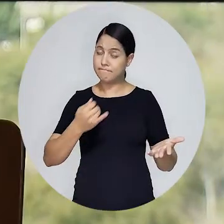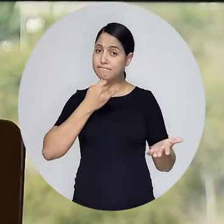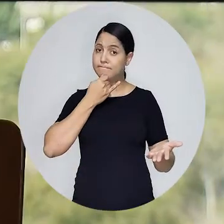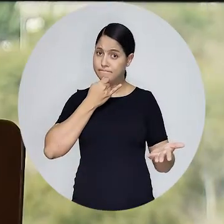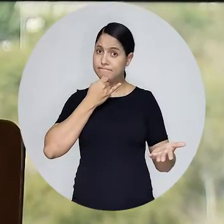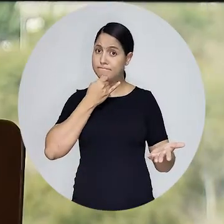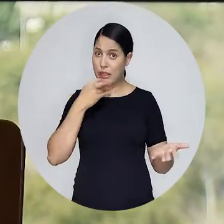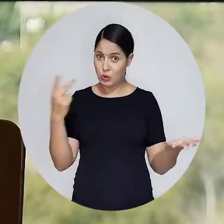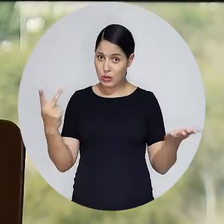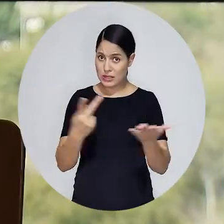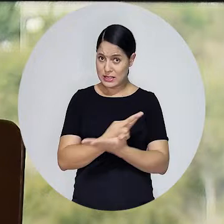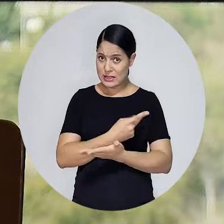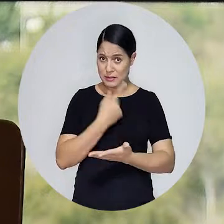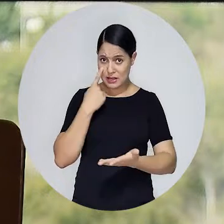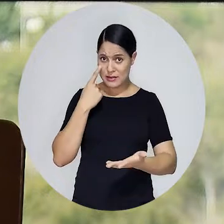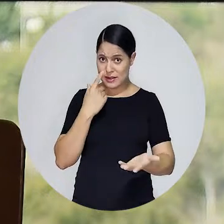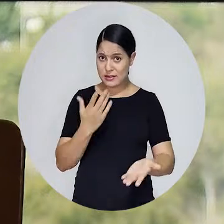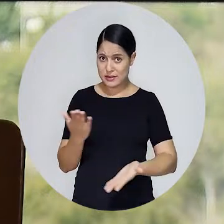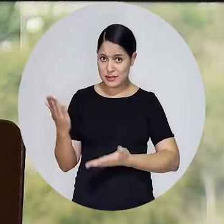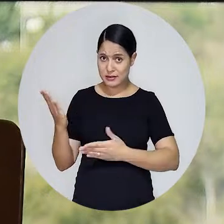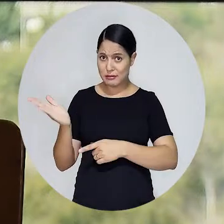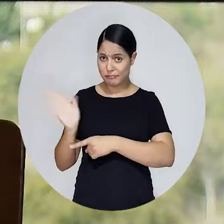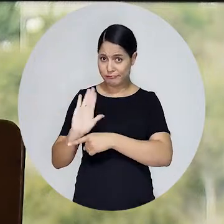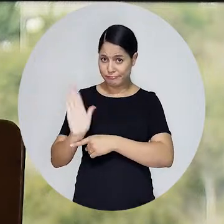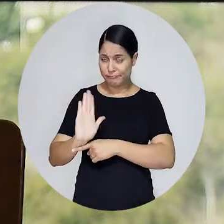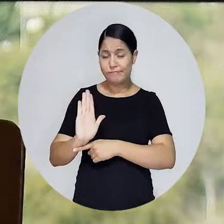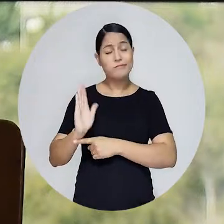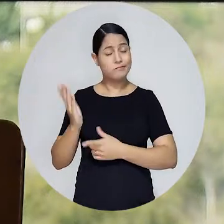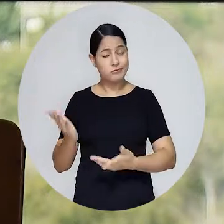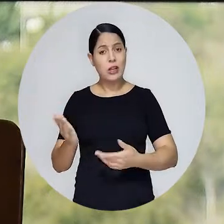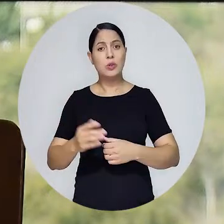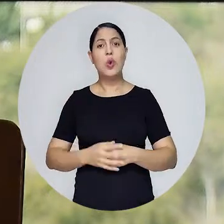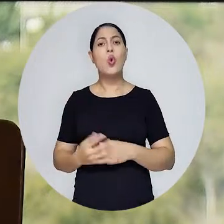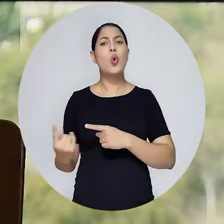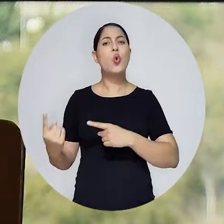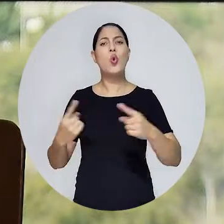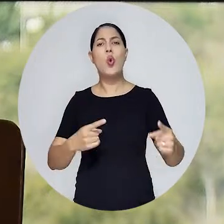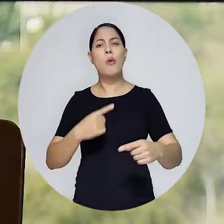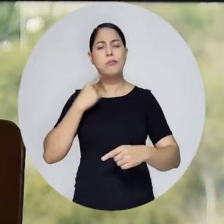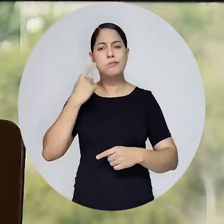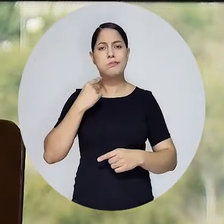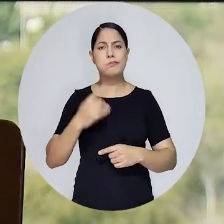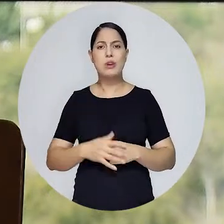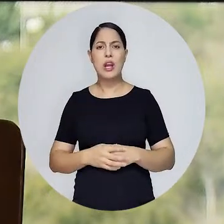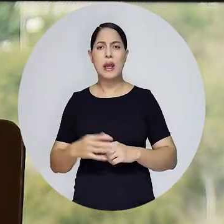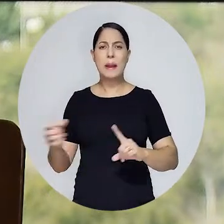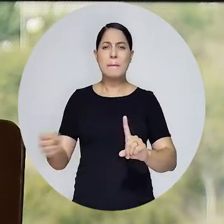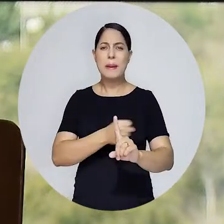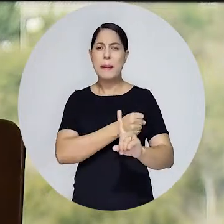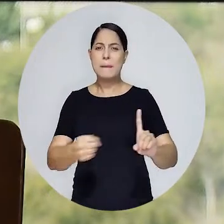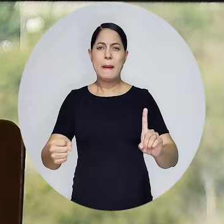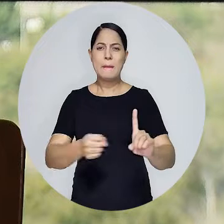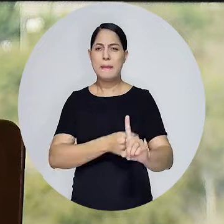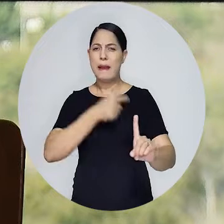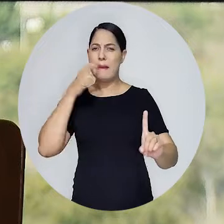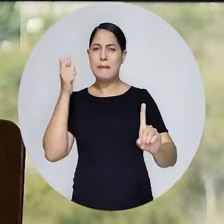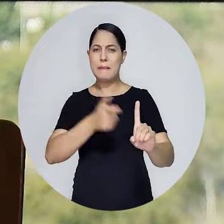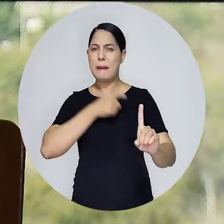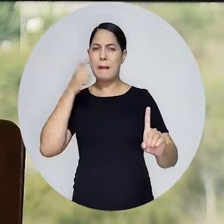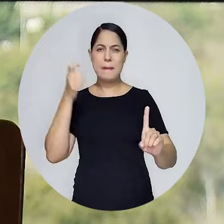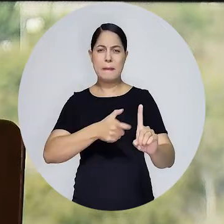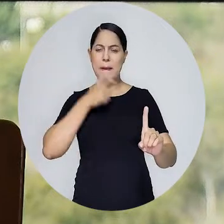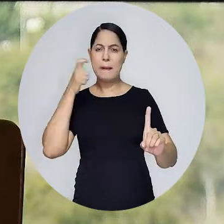louco! Lamentavelmente, casos assim de ataques e ofensas destinados aos advogados e advogadas não têm